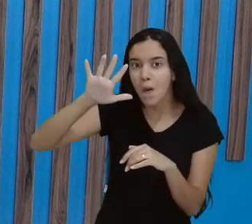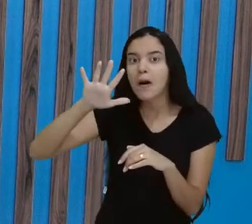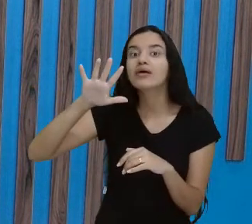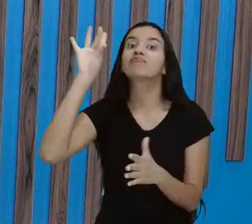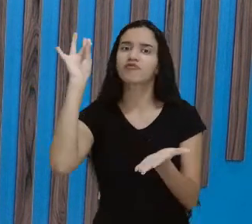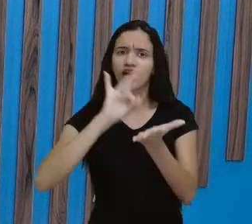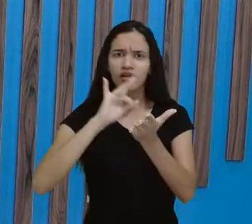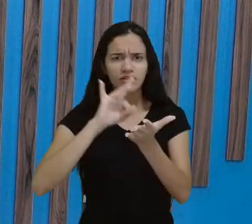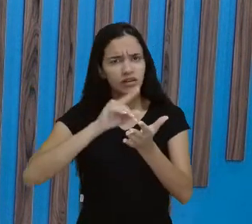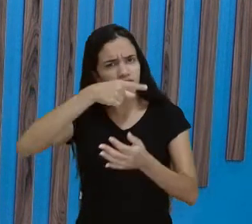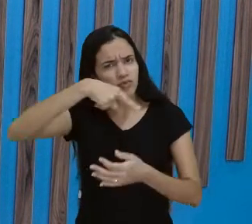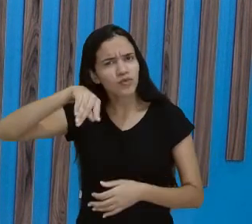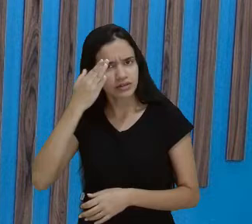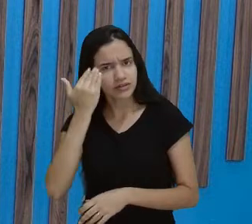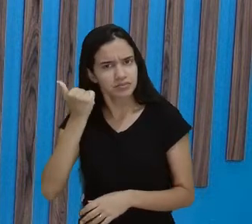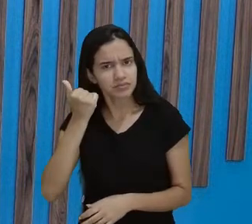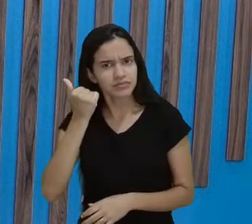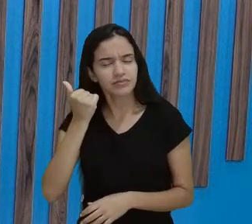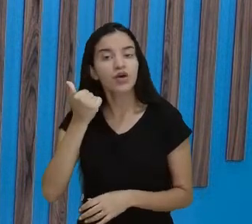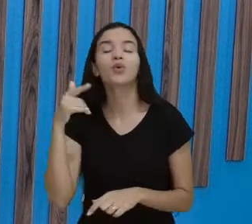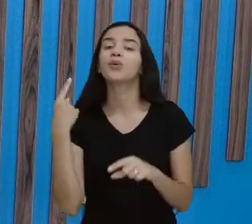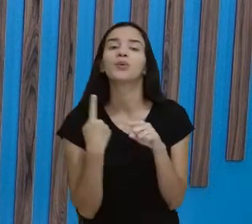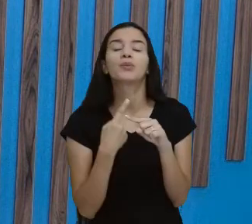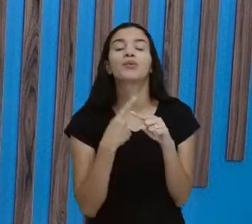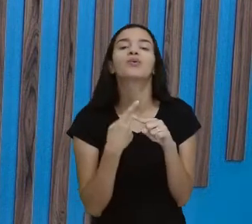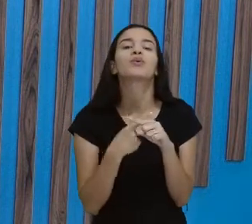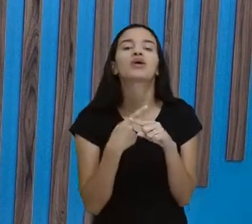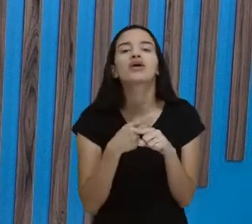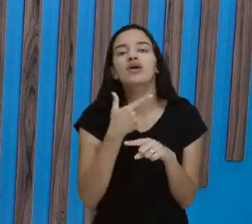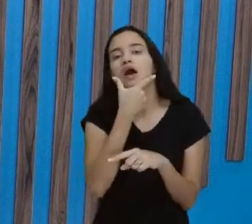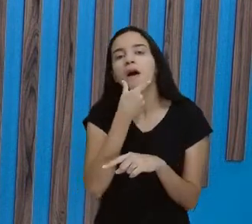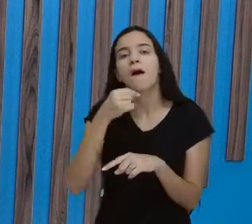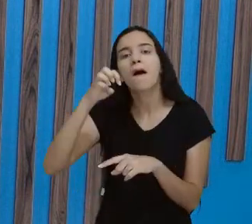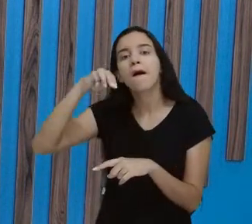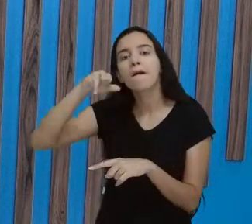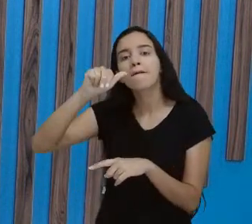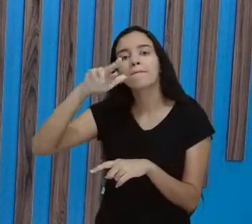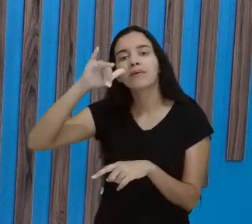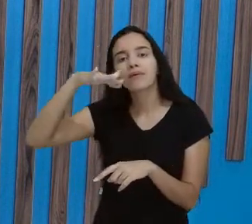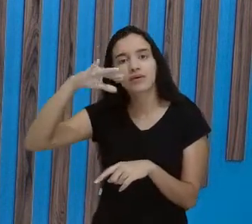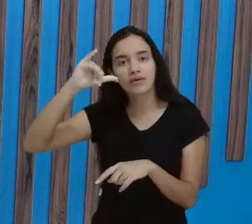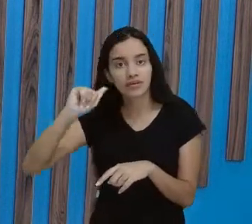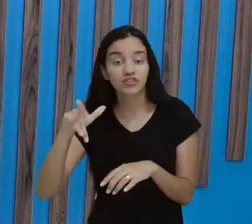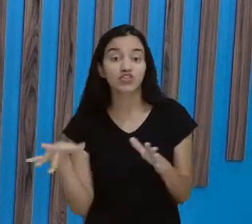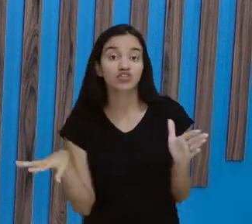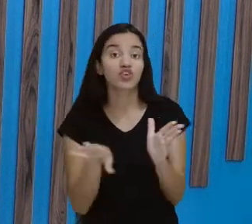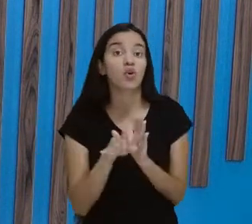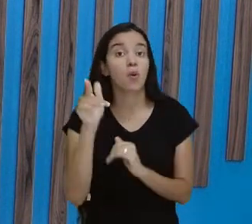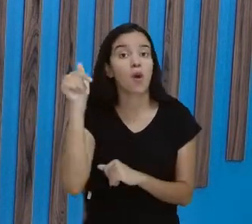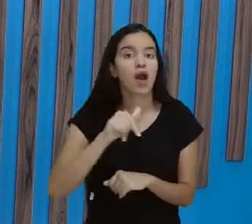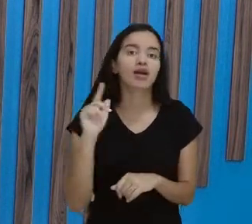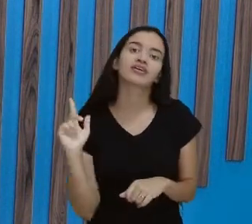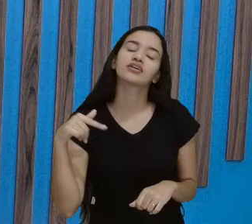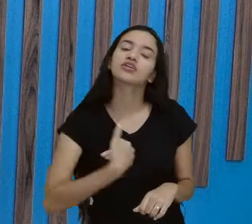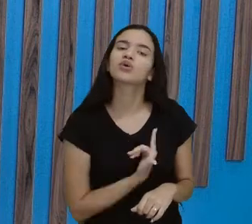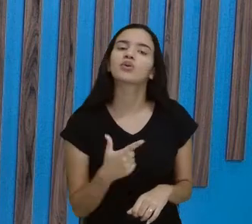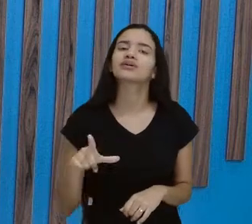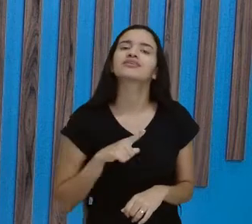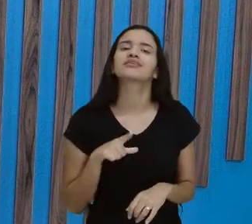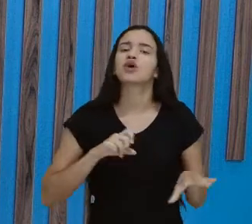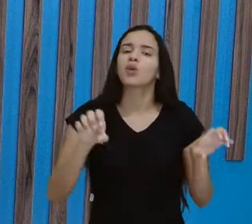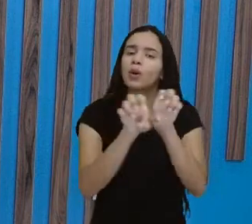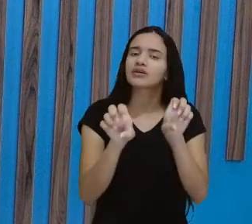aí, você sabia disso? Pois é. Por quê? Maurício de Nassau, quando chegou aqui, ele viu que nós tínhamos uma estrutura